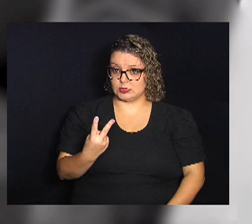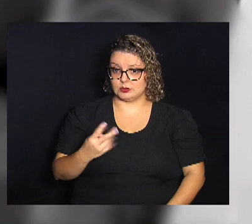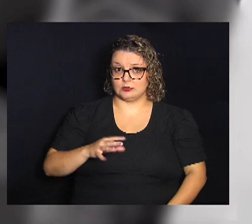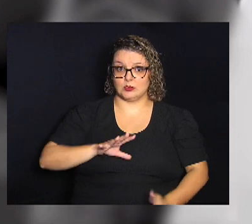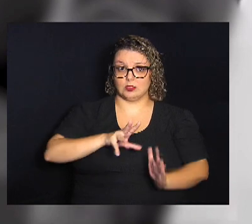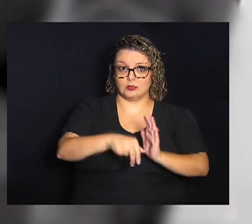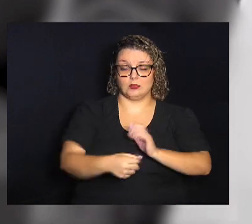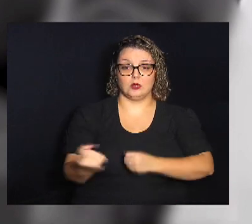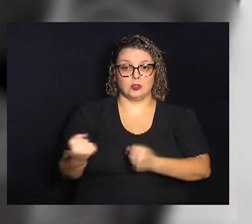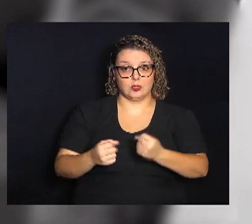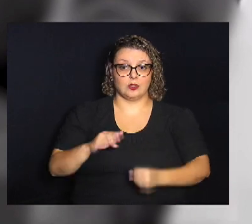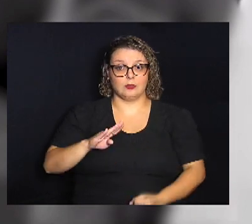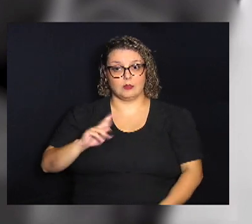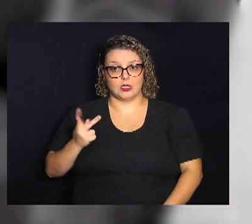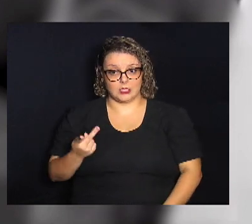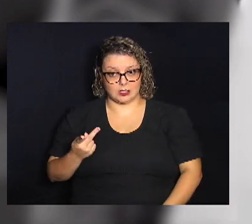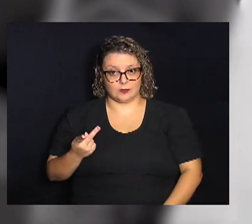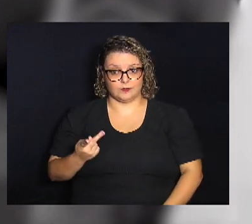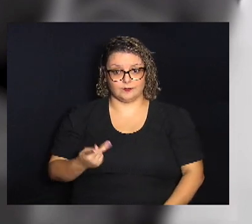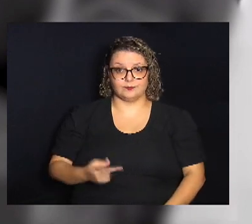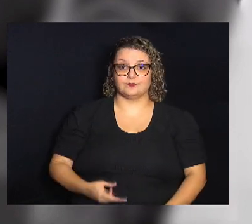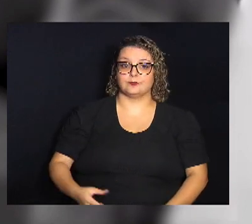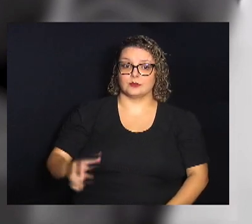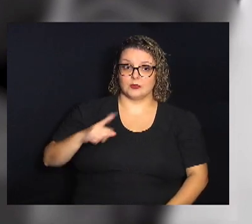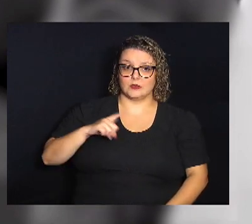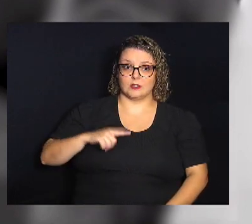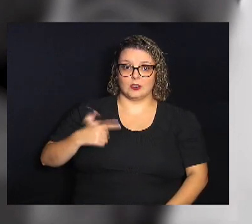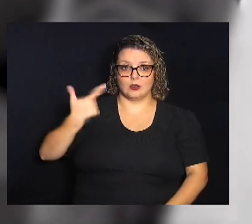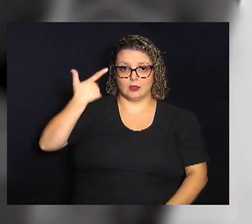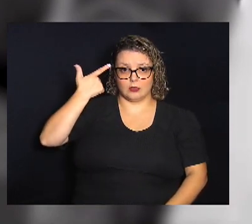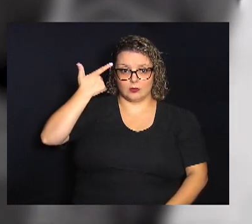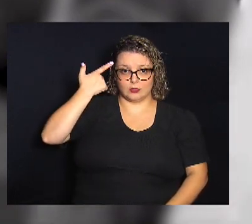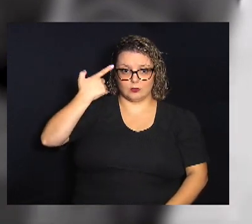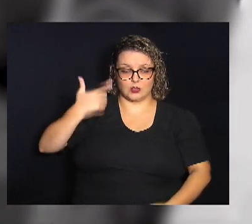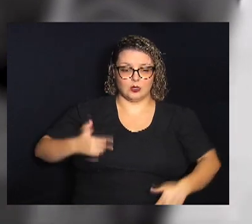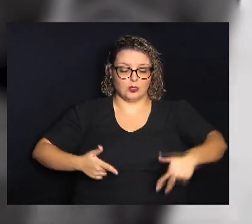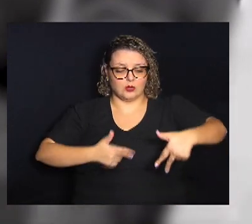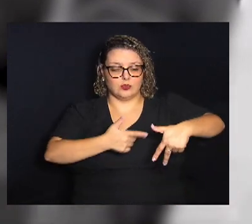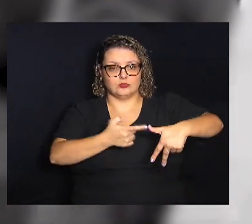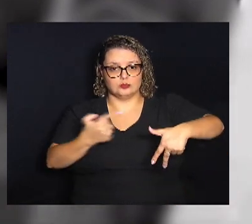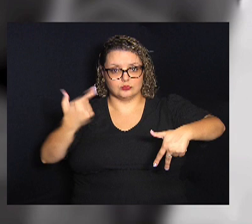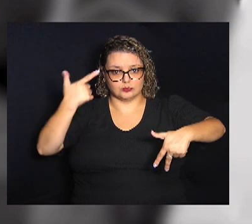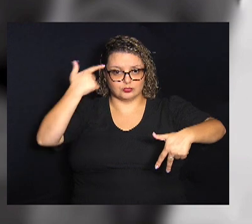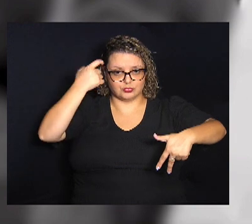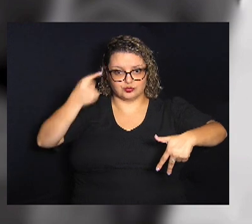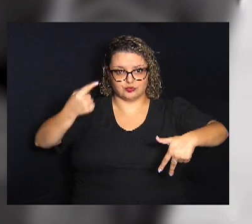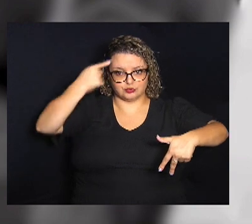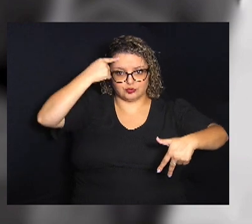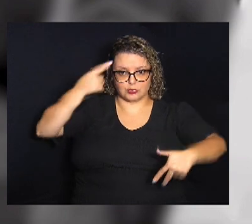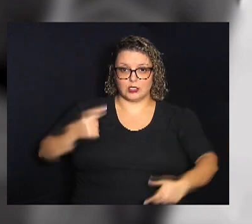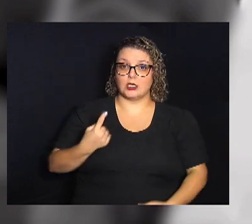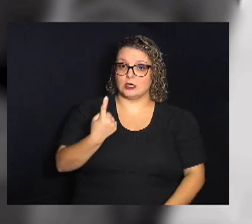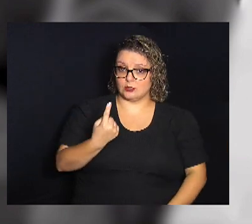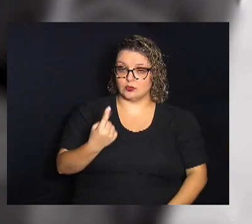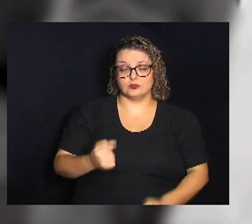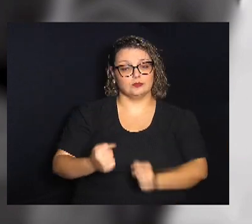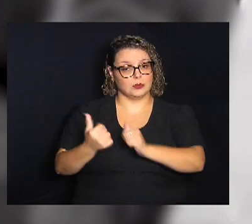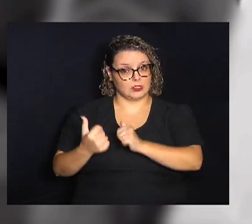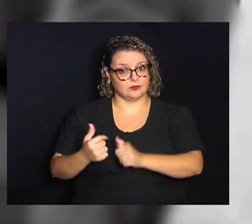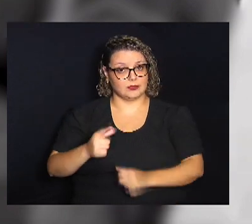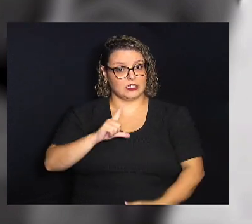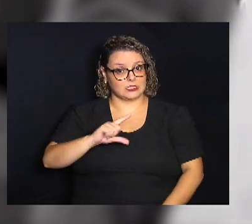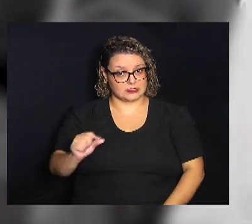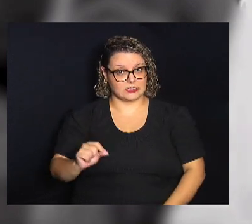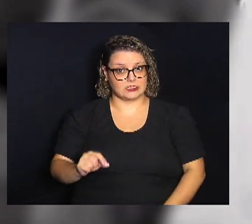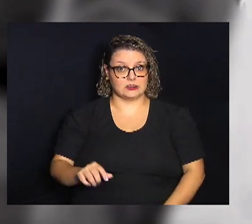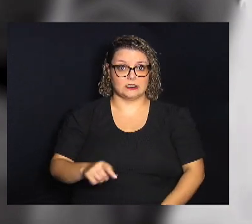em Belo Horizonte. Ele levou um tiro na cabeça e o autor dos disparos era um beneficiado da saída temporária